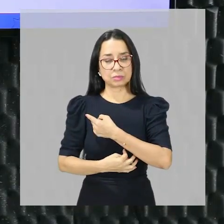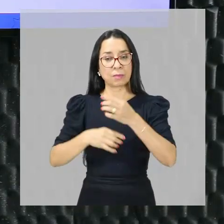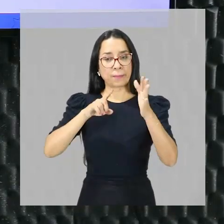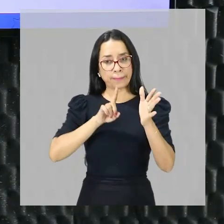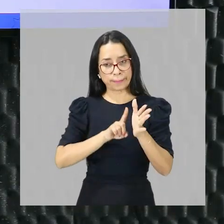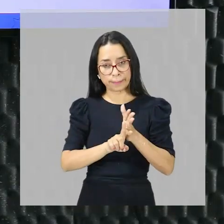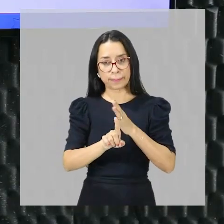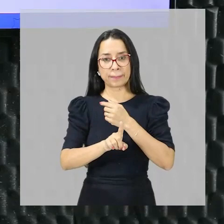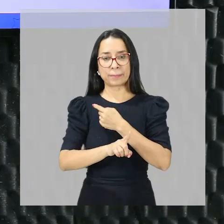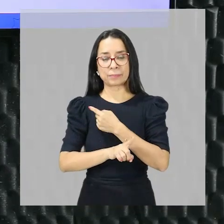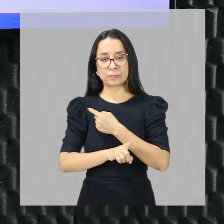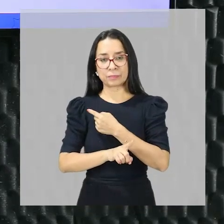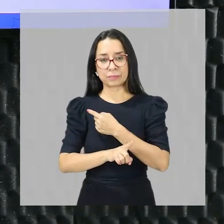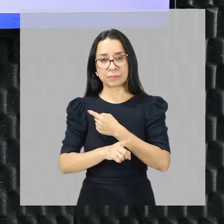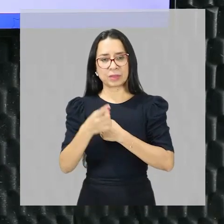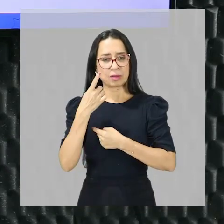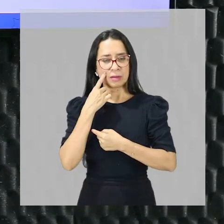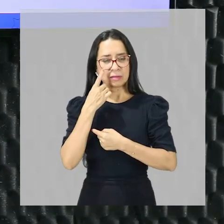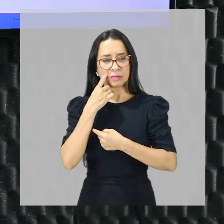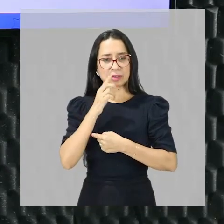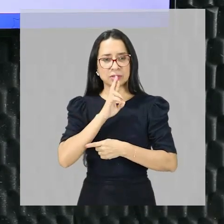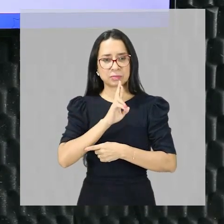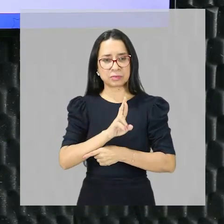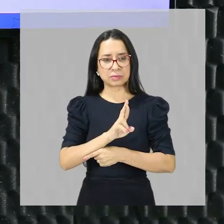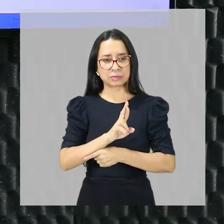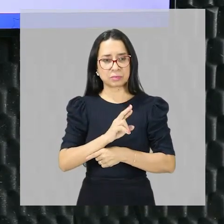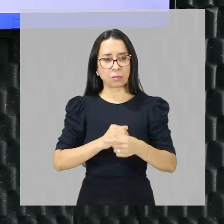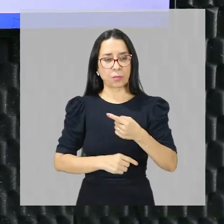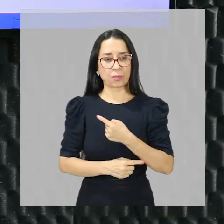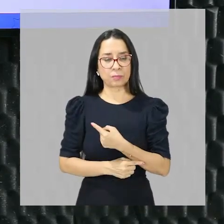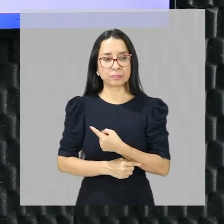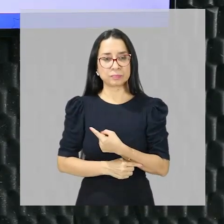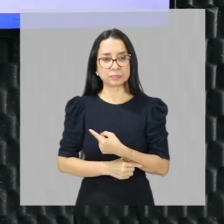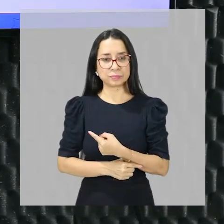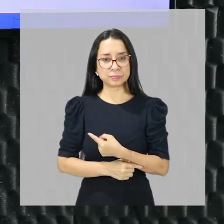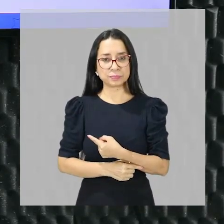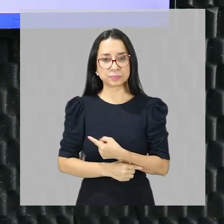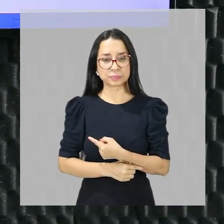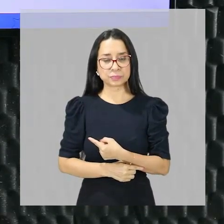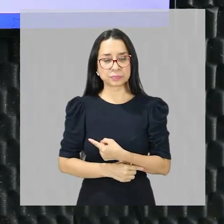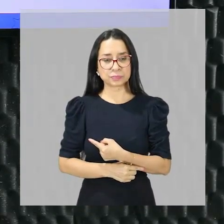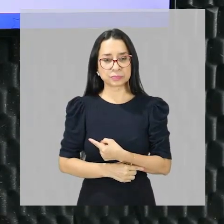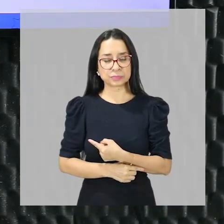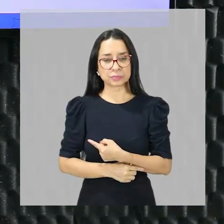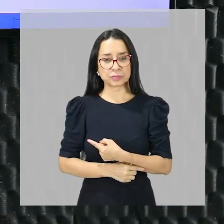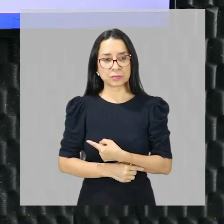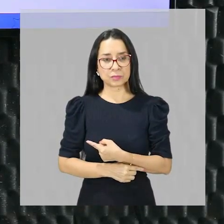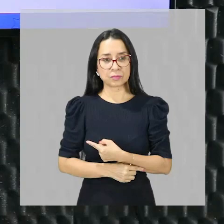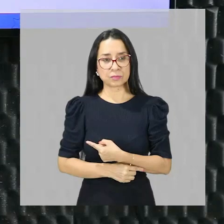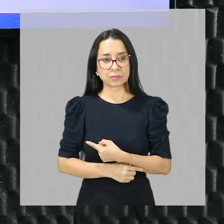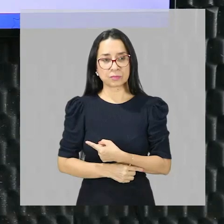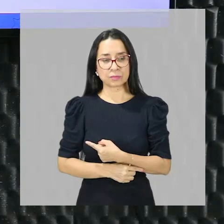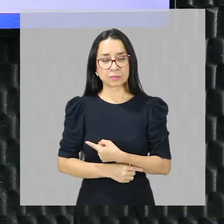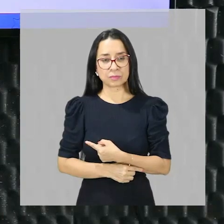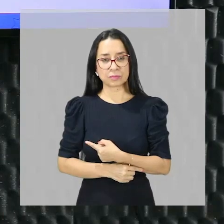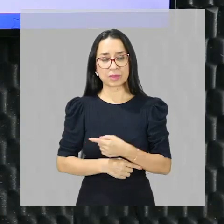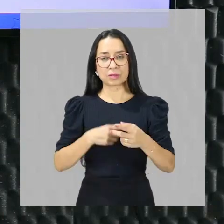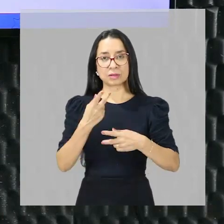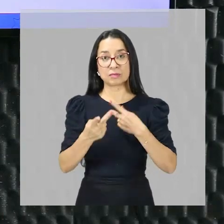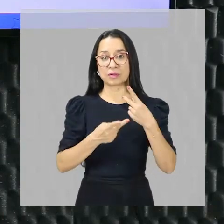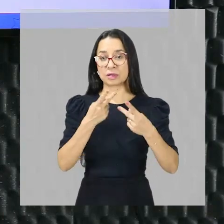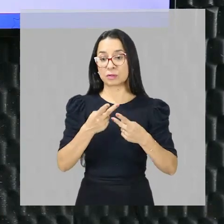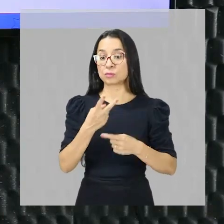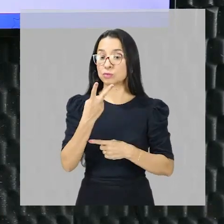Comando. Vamos dar uma olhadinha nas alternativas, só o que ele te fala aqui. Então tá aqui, ó, desertificação, arenização, desertificação, ou seja, ele está falando aí de